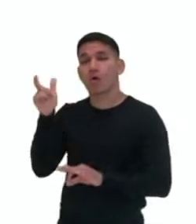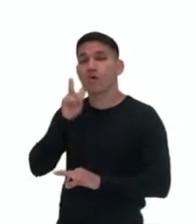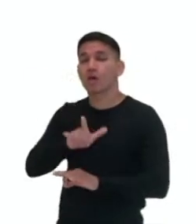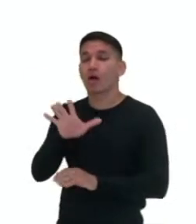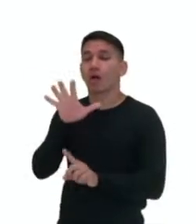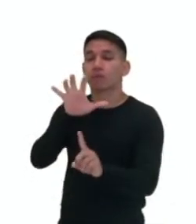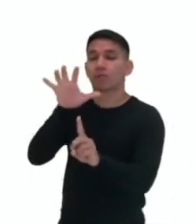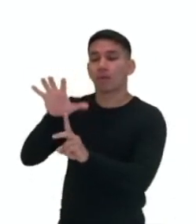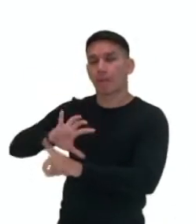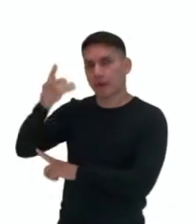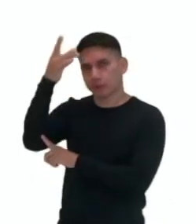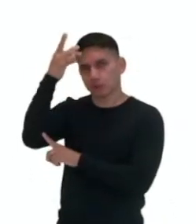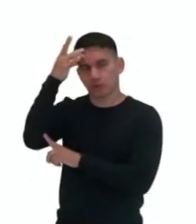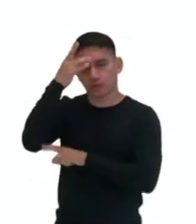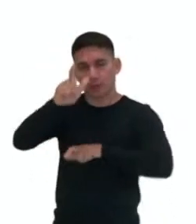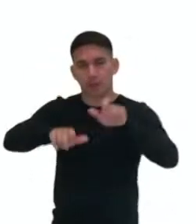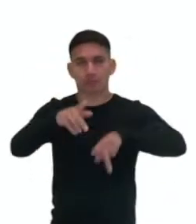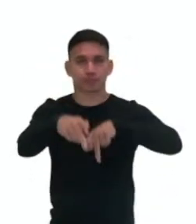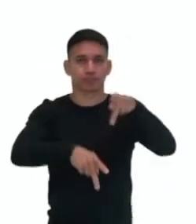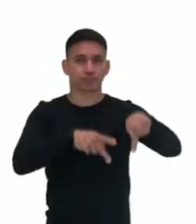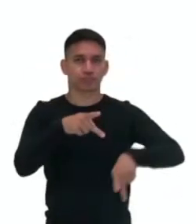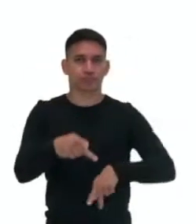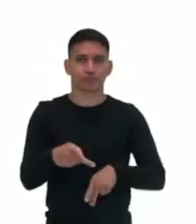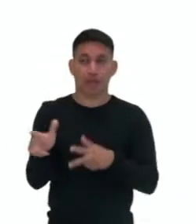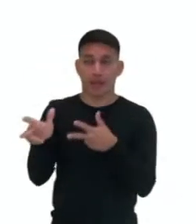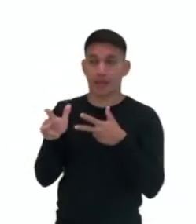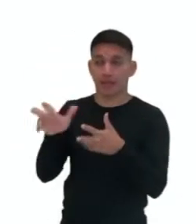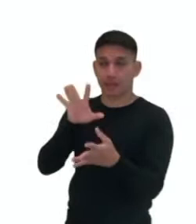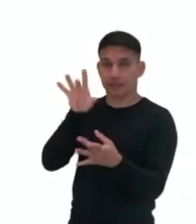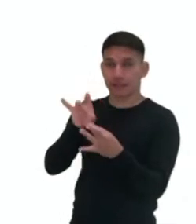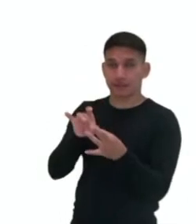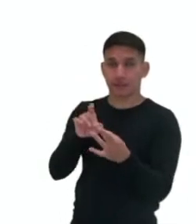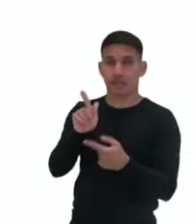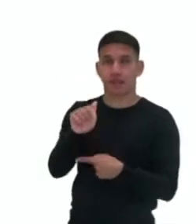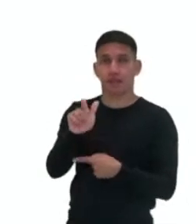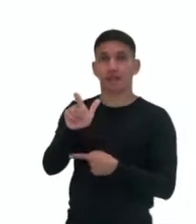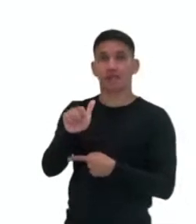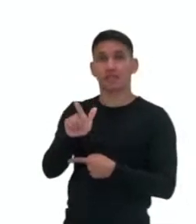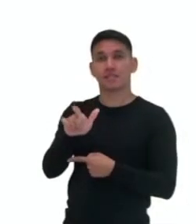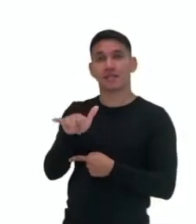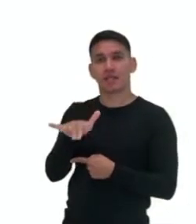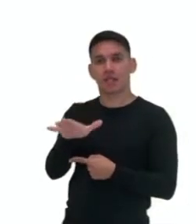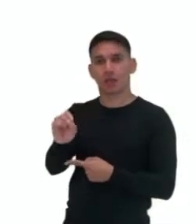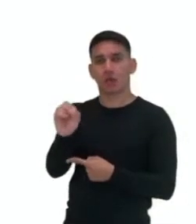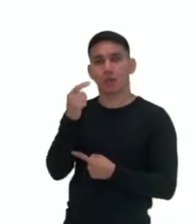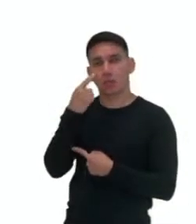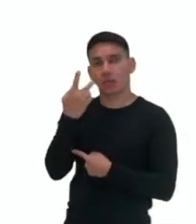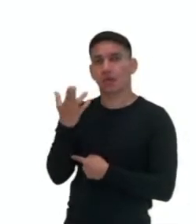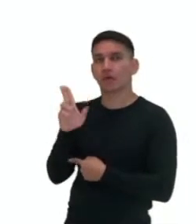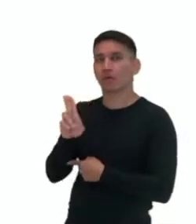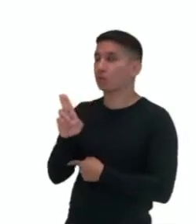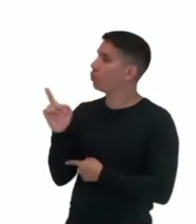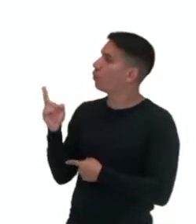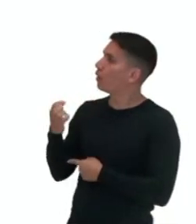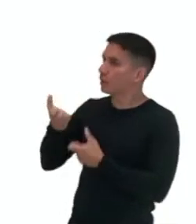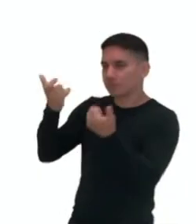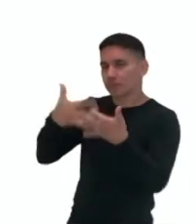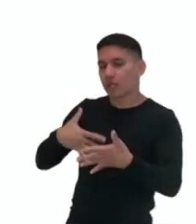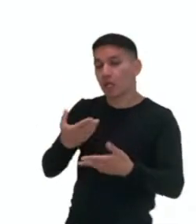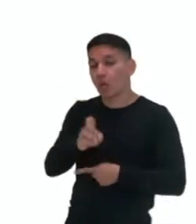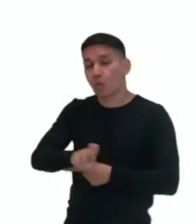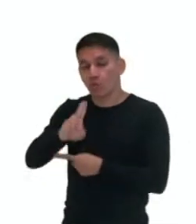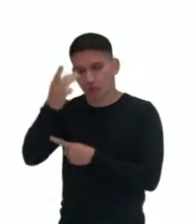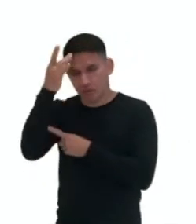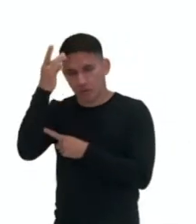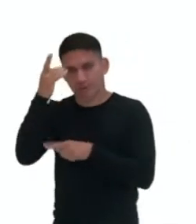conscientizar a população. Em entrevista exclusiva a Galileu, Bessada fala sobre consumo consciente, mudanças